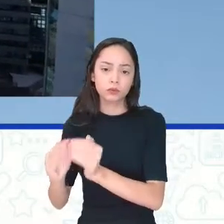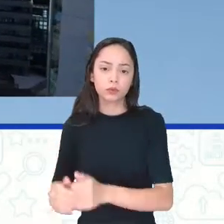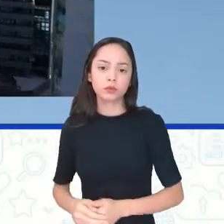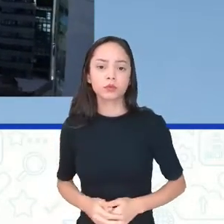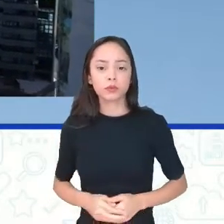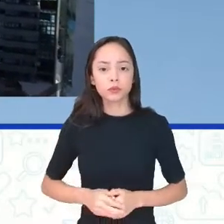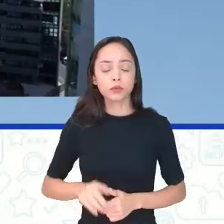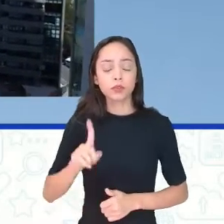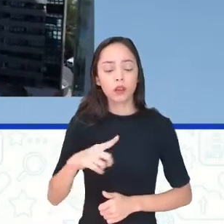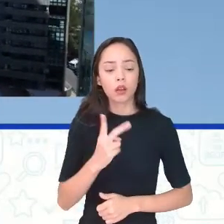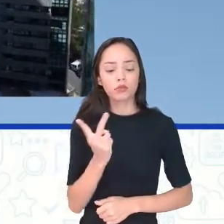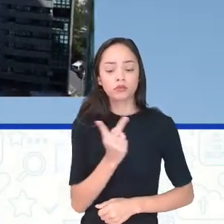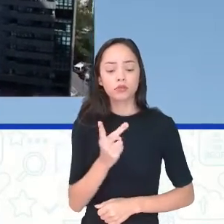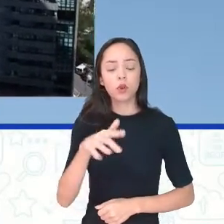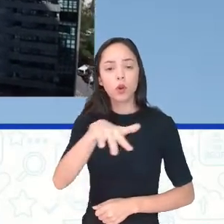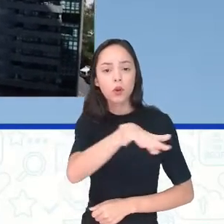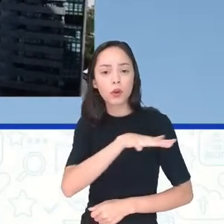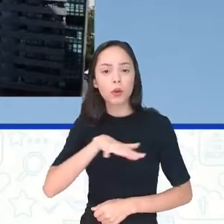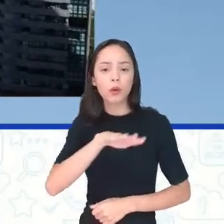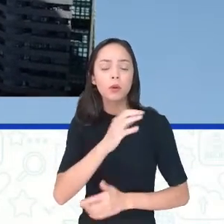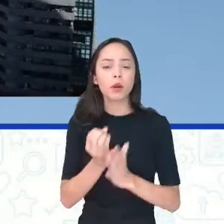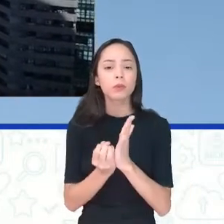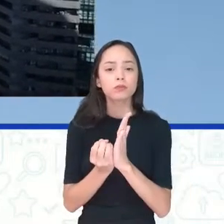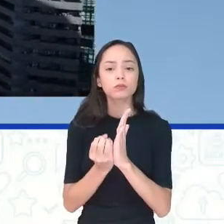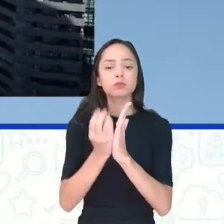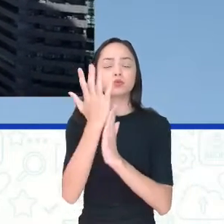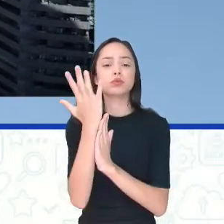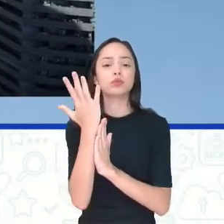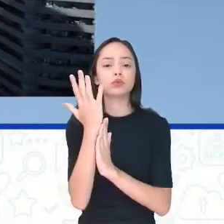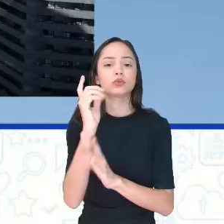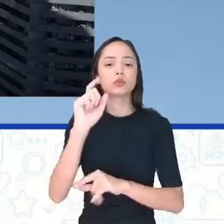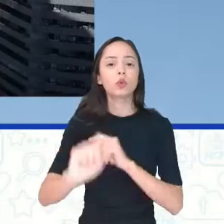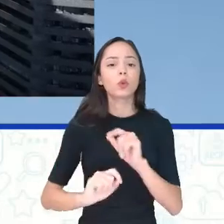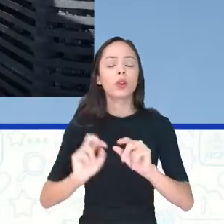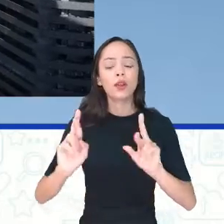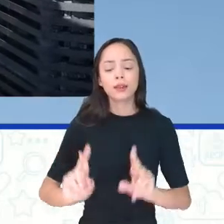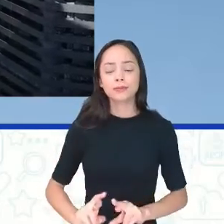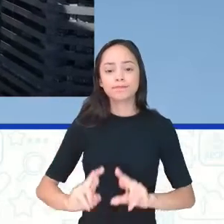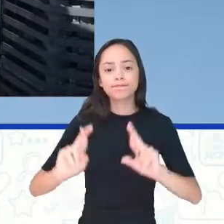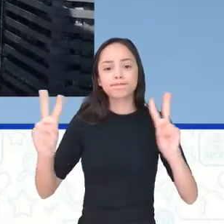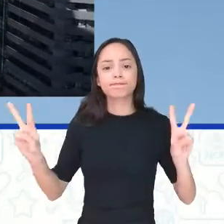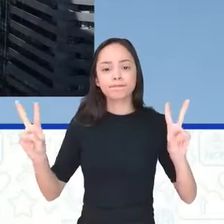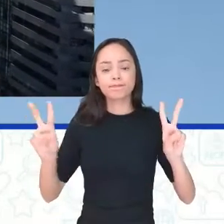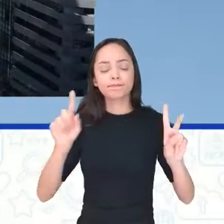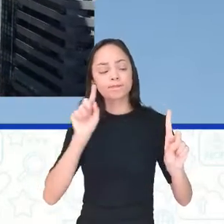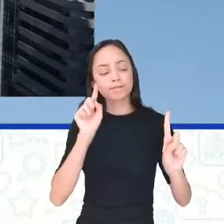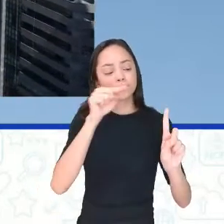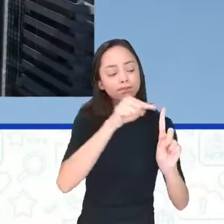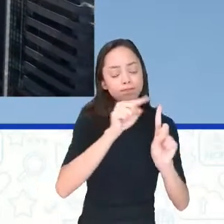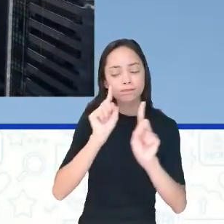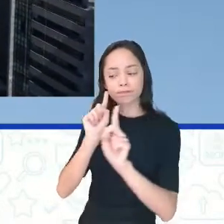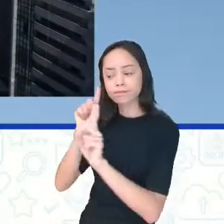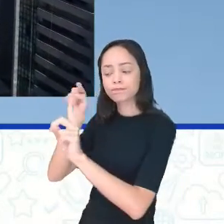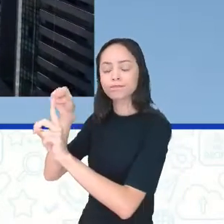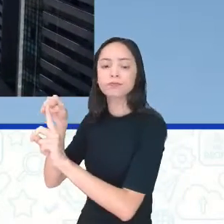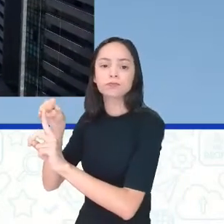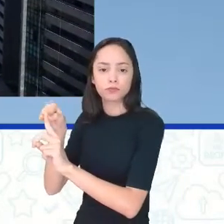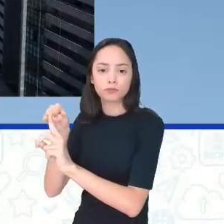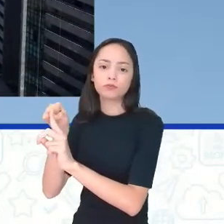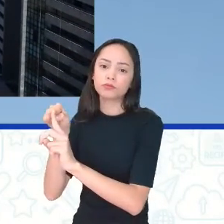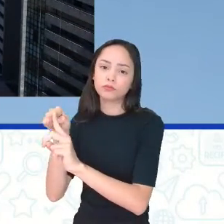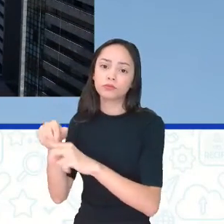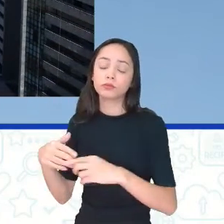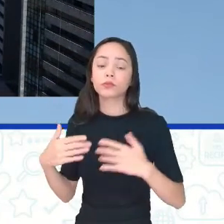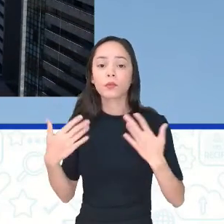dois espaços que foram produzidos a partir de diferentes intencionalidades.